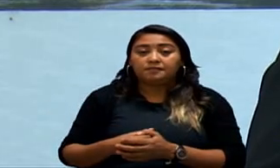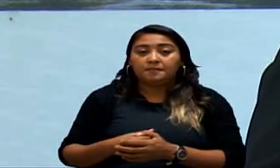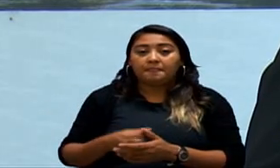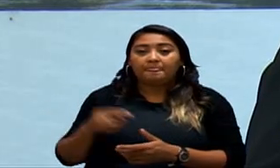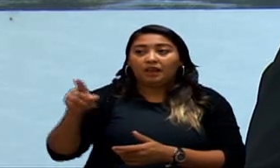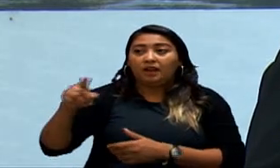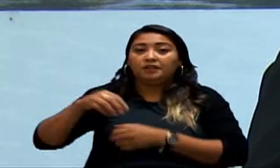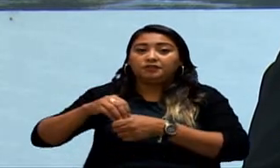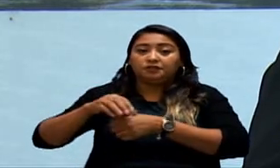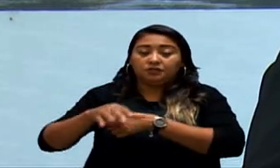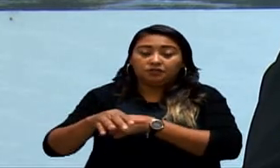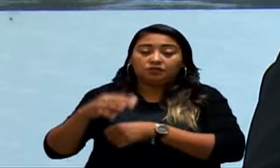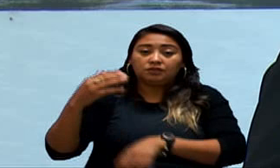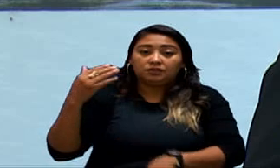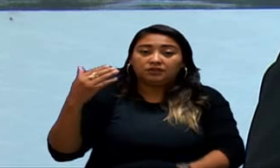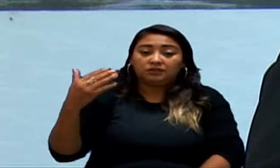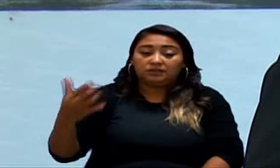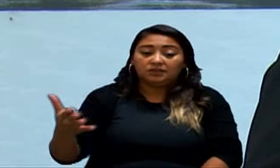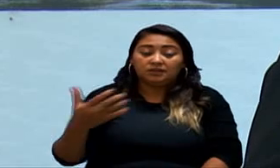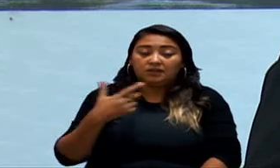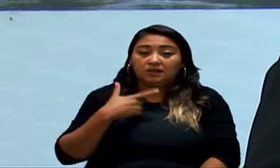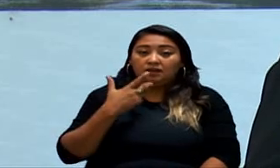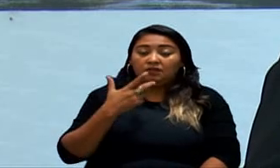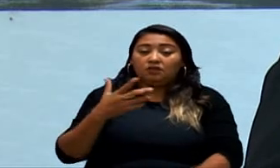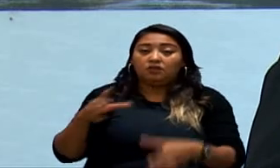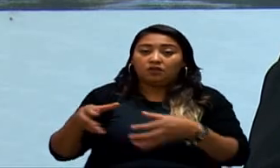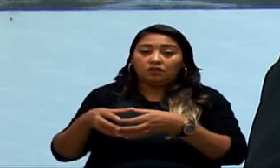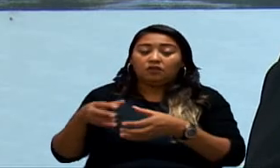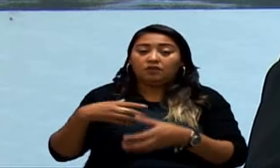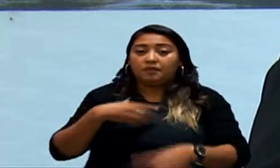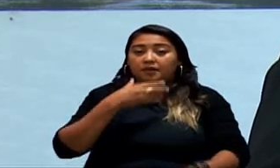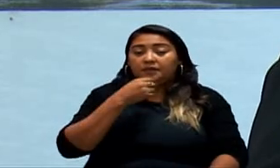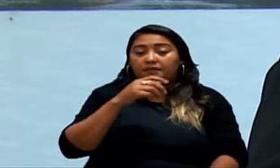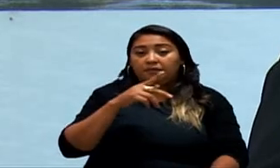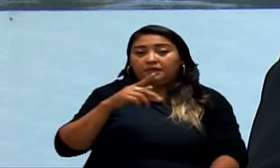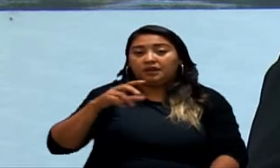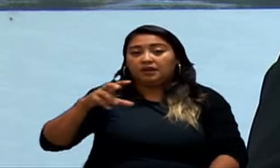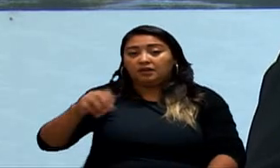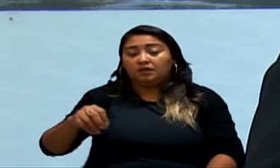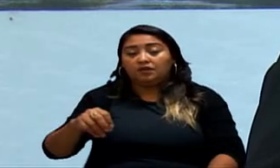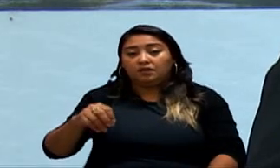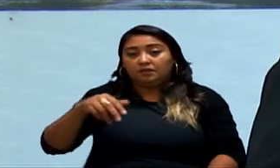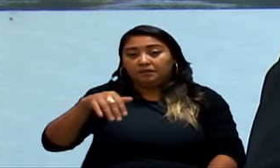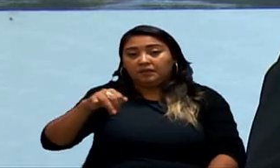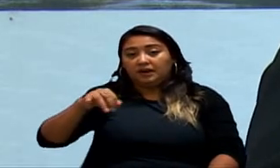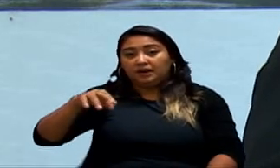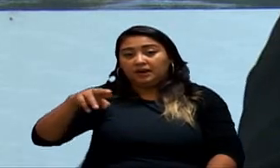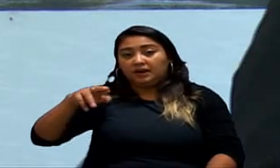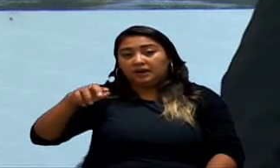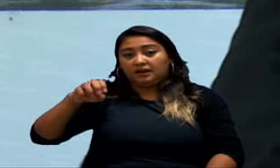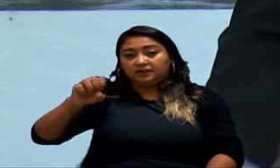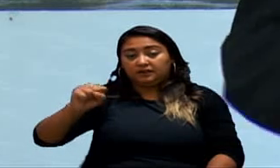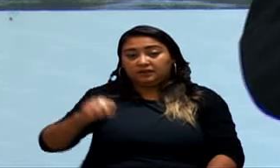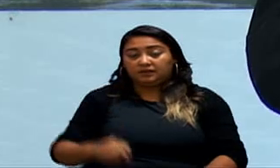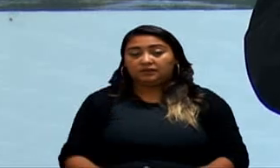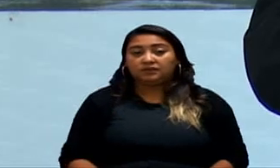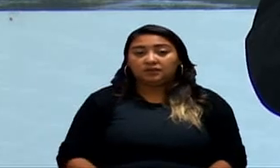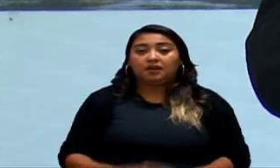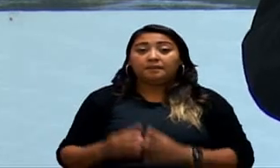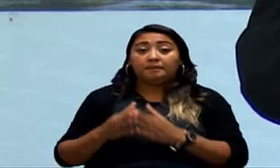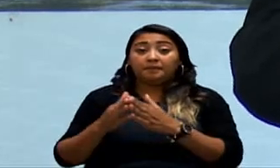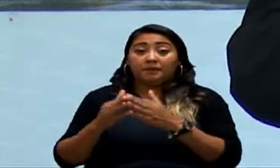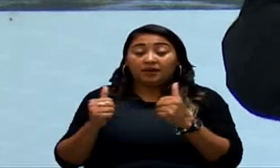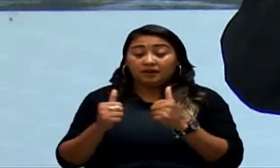pela sugestão dada pelo companheiro Paulo Marquês, pede